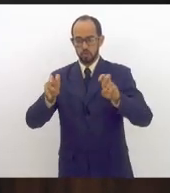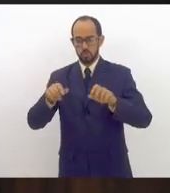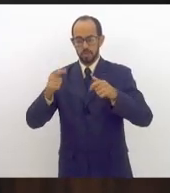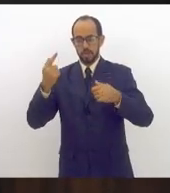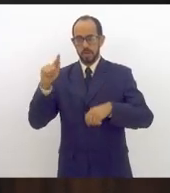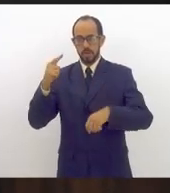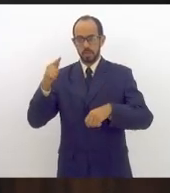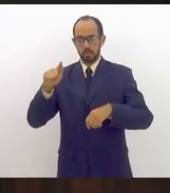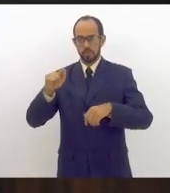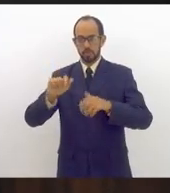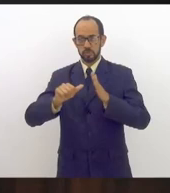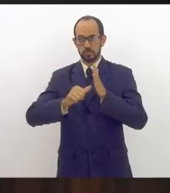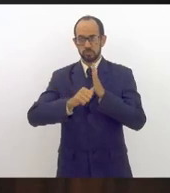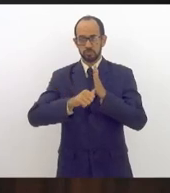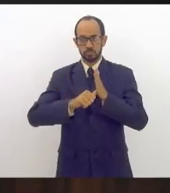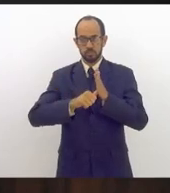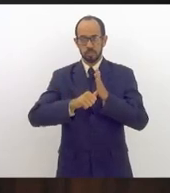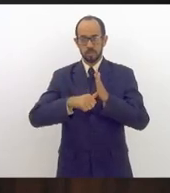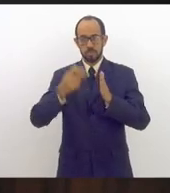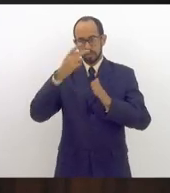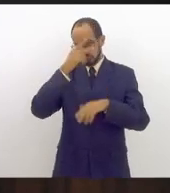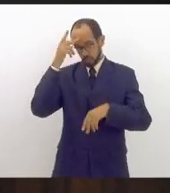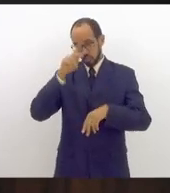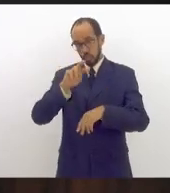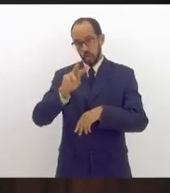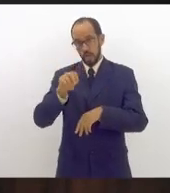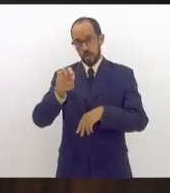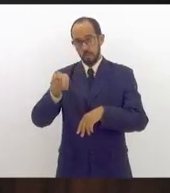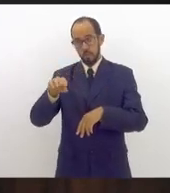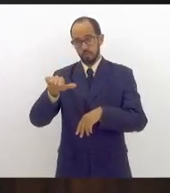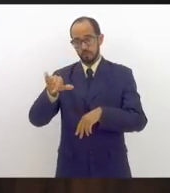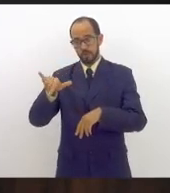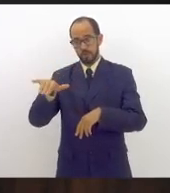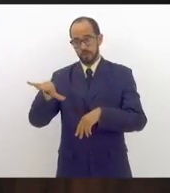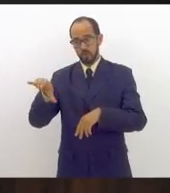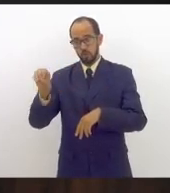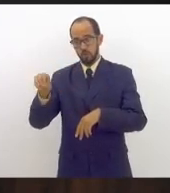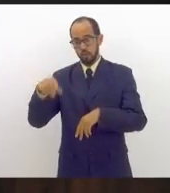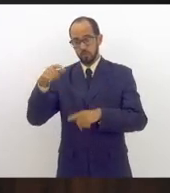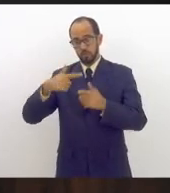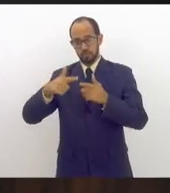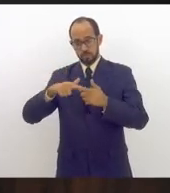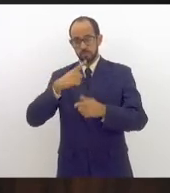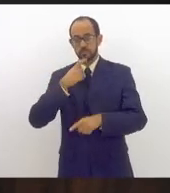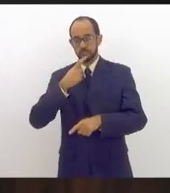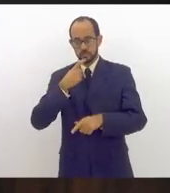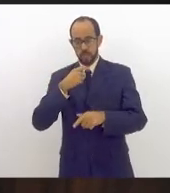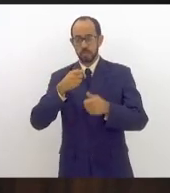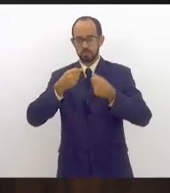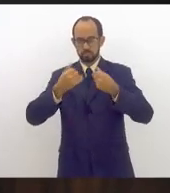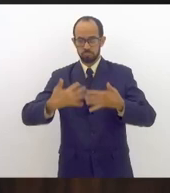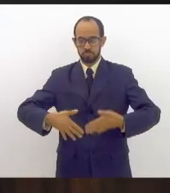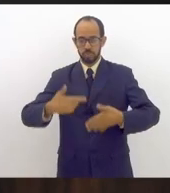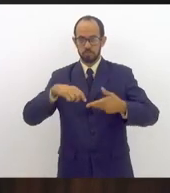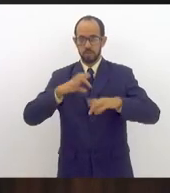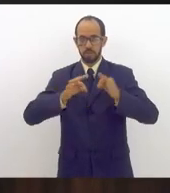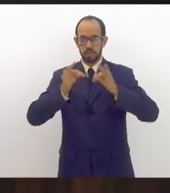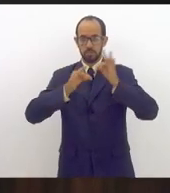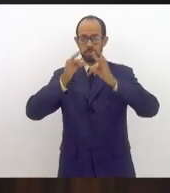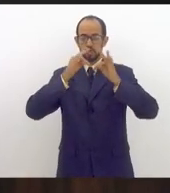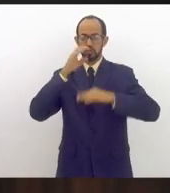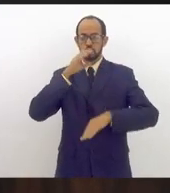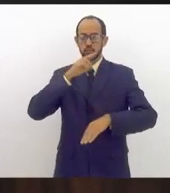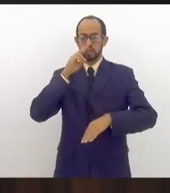de identificação do paciente hemofílico, na qual constarão detalhes de sua patologia e recomendações para tratamento de urgência e emergência da